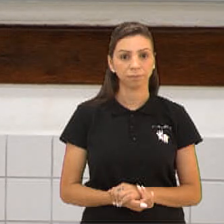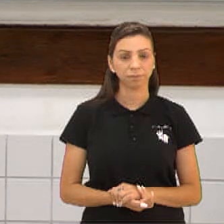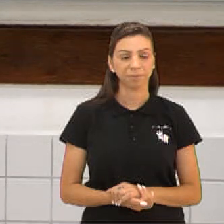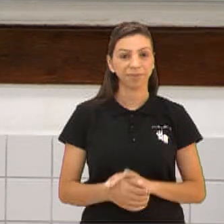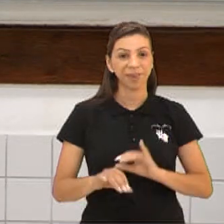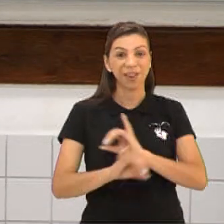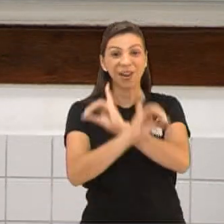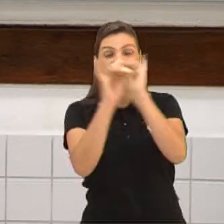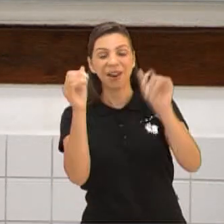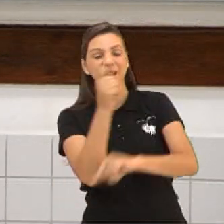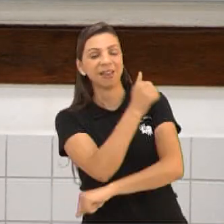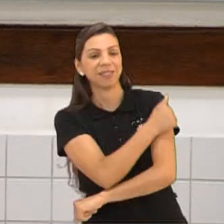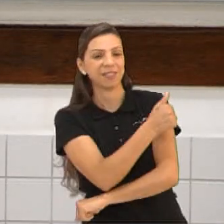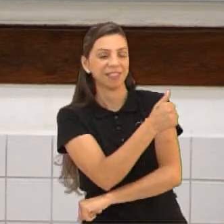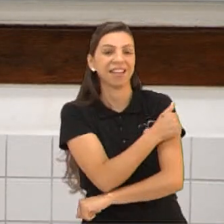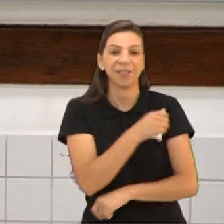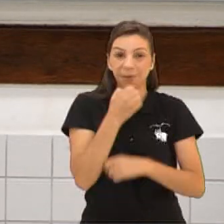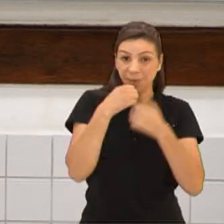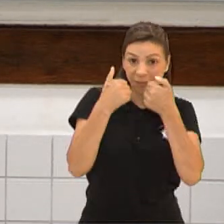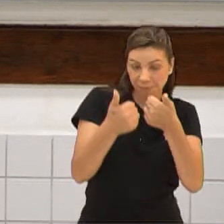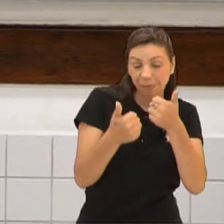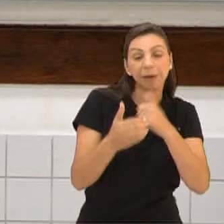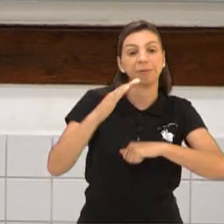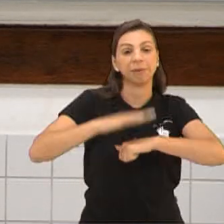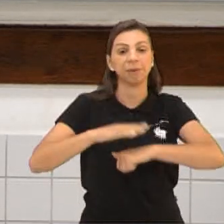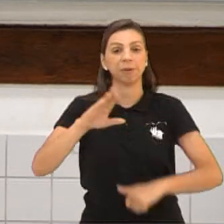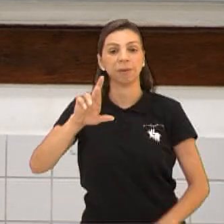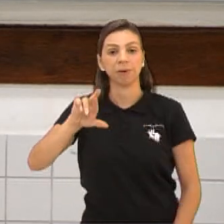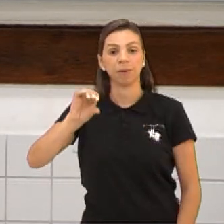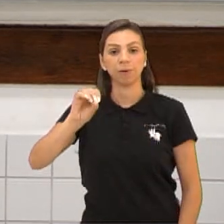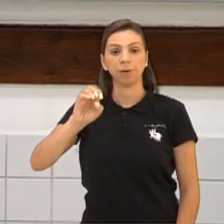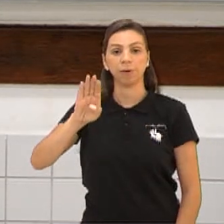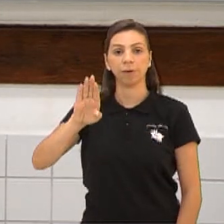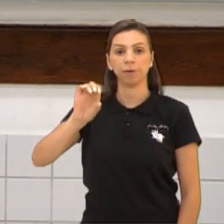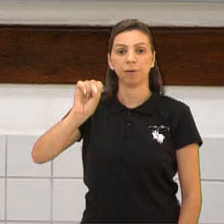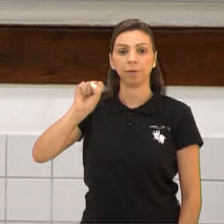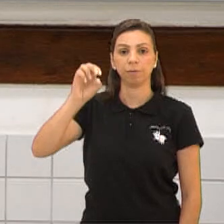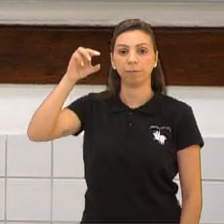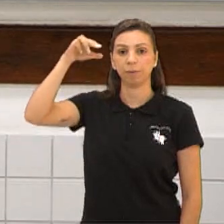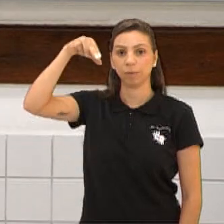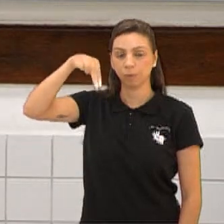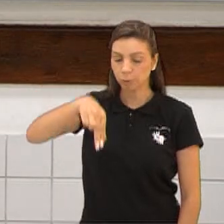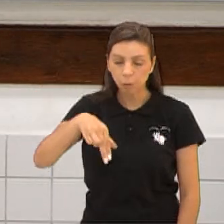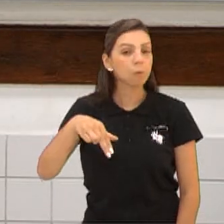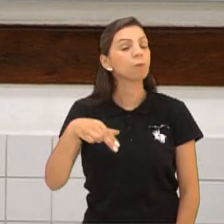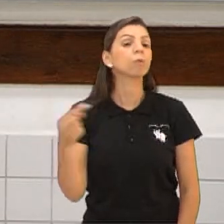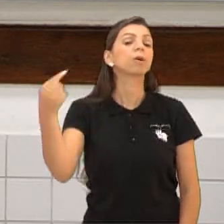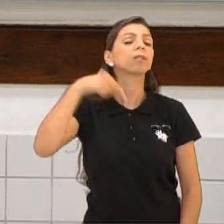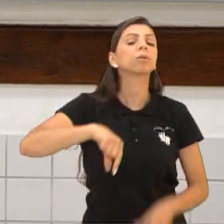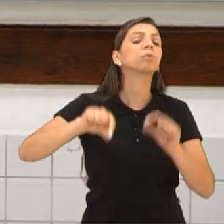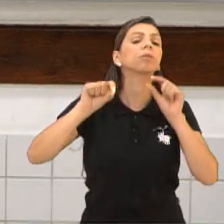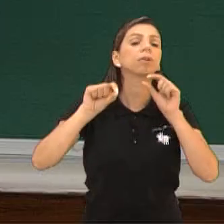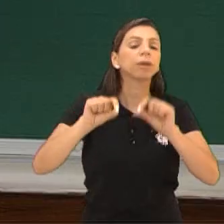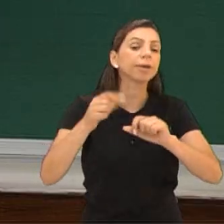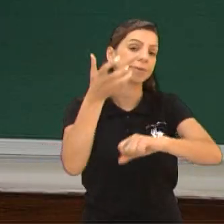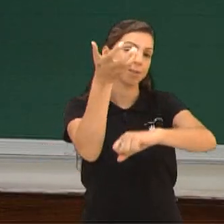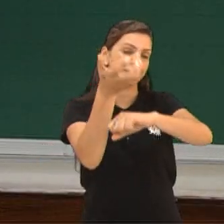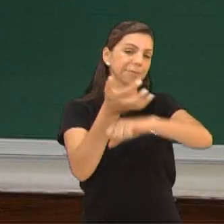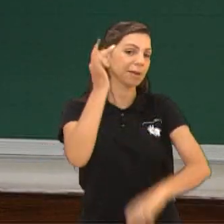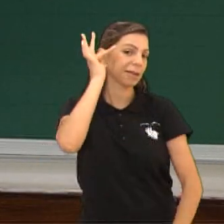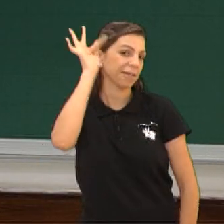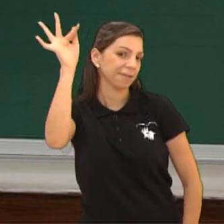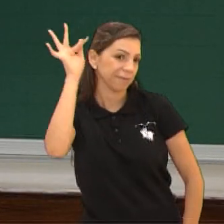Olá, estudante! Eu sou o professor Robson Mendonça. Estou aqui para mais uma aula de filosofia e mais uma vez para falar